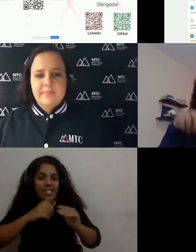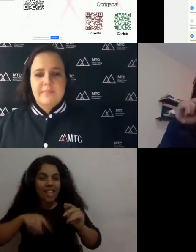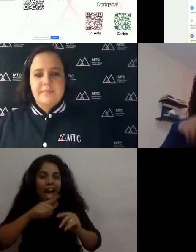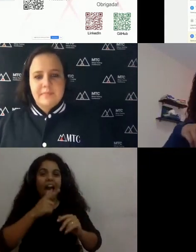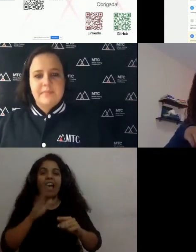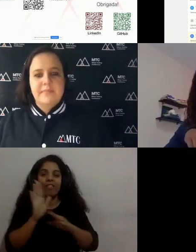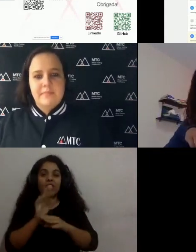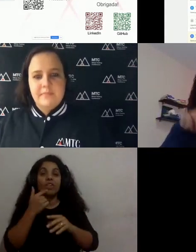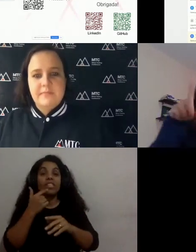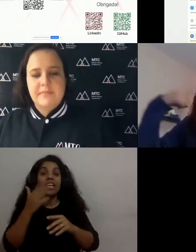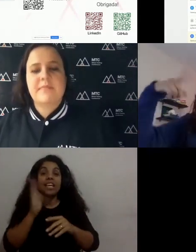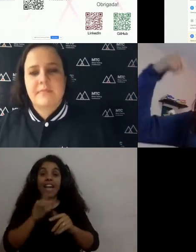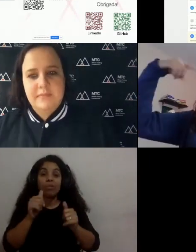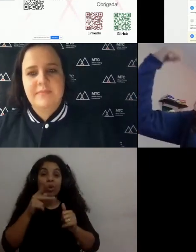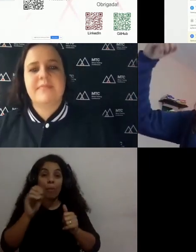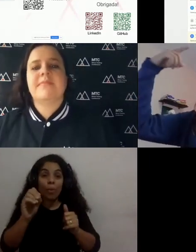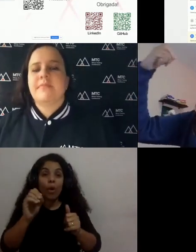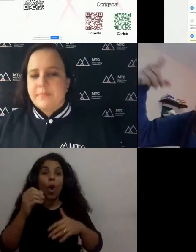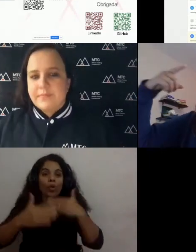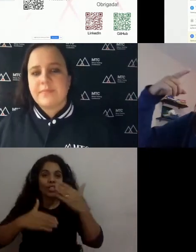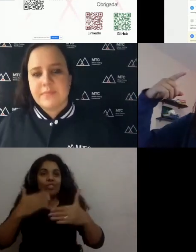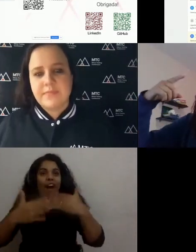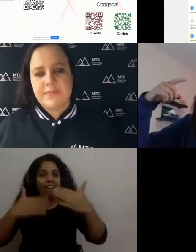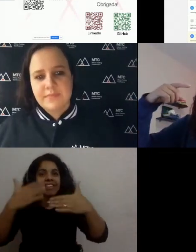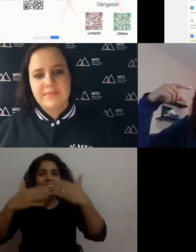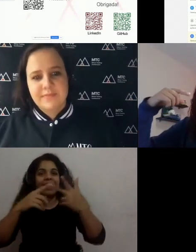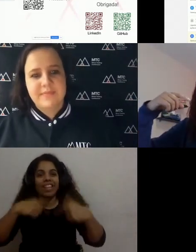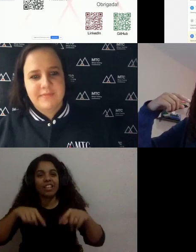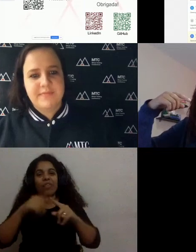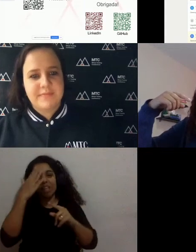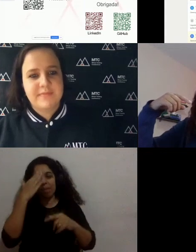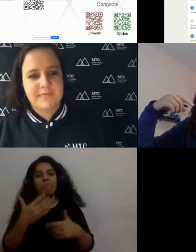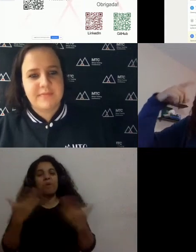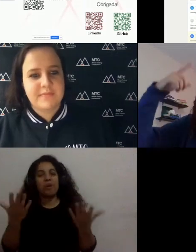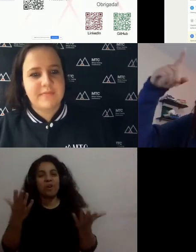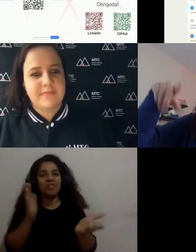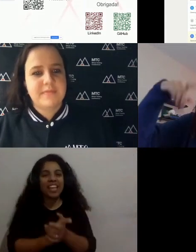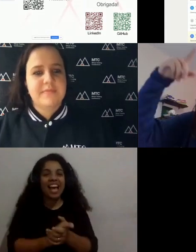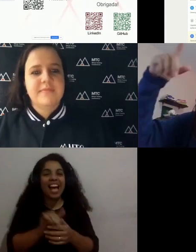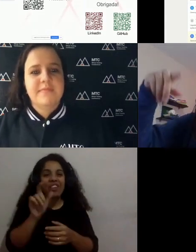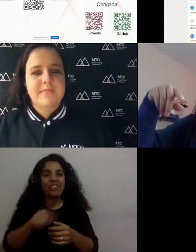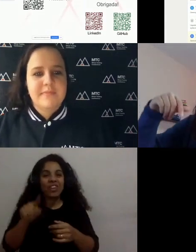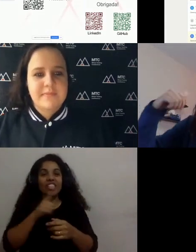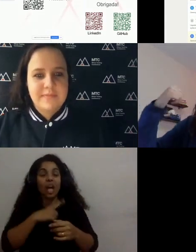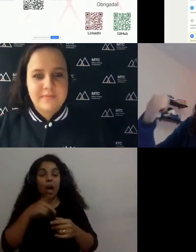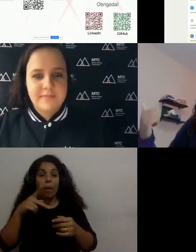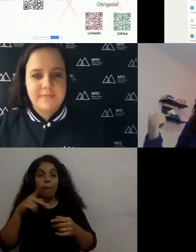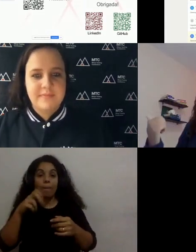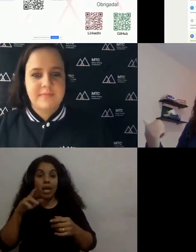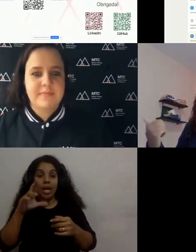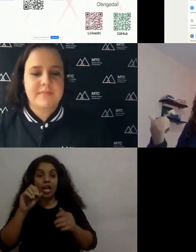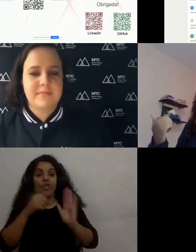muitos pontos com o PO, e isso vai escalando. Aí eles vão saber, a fulano de tal, o Pedro